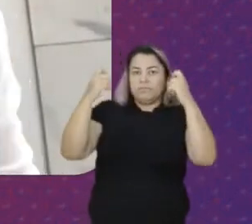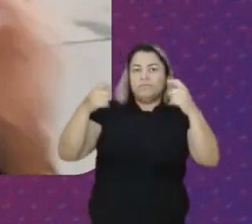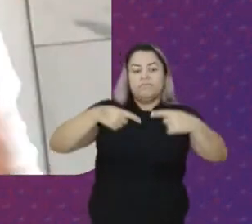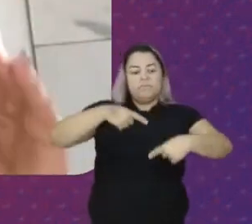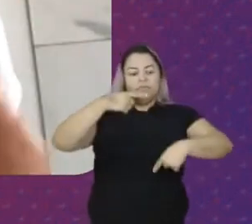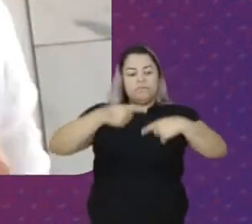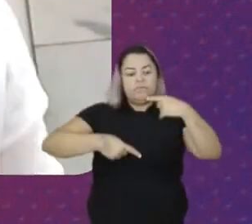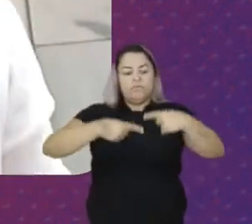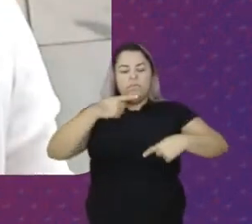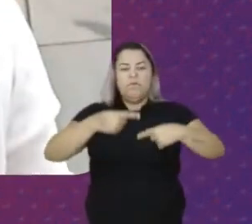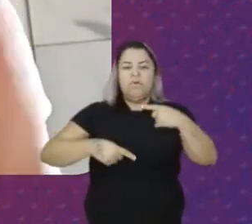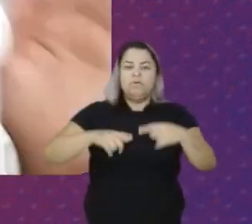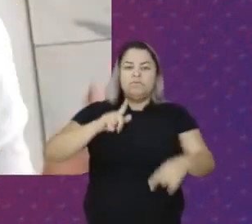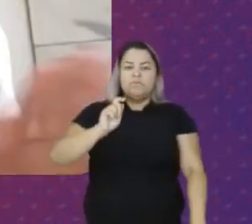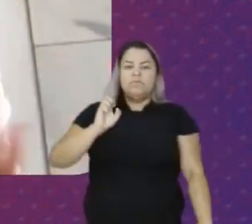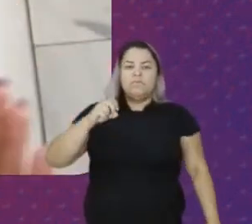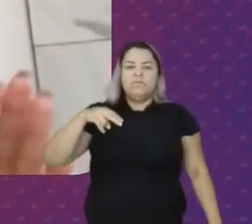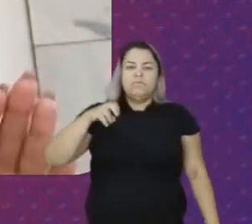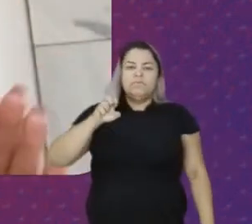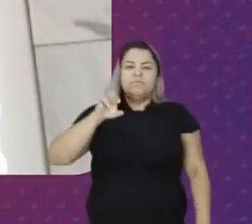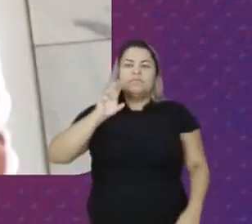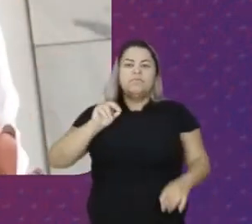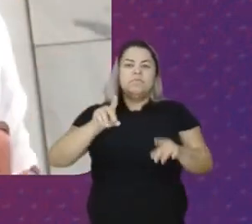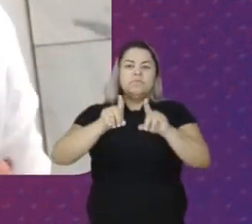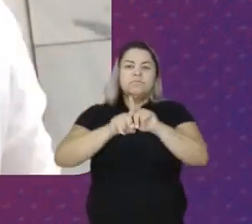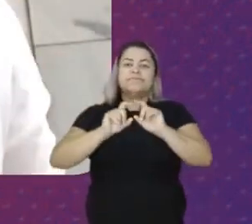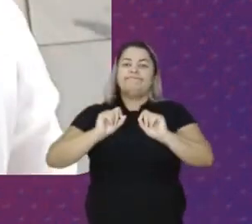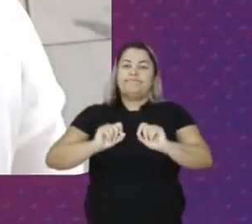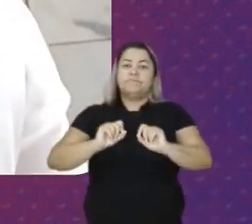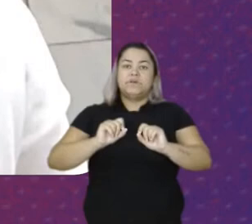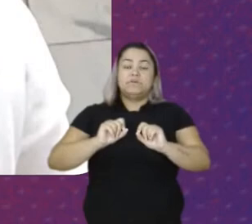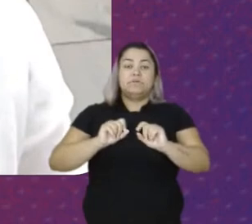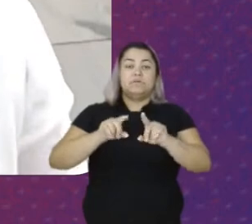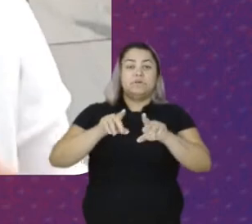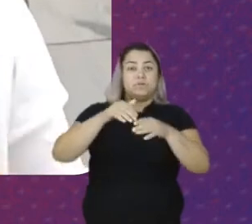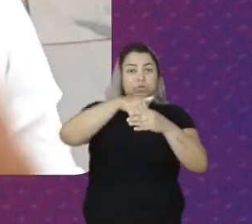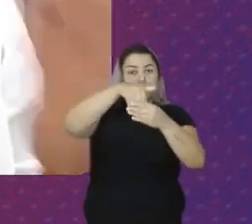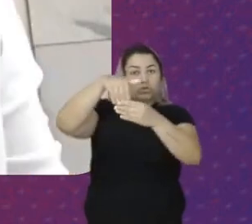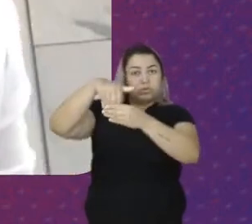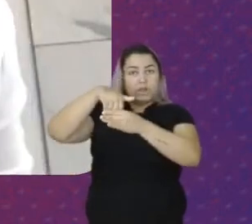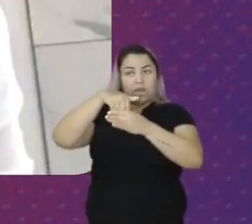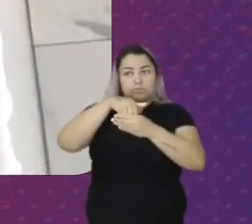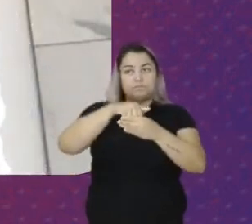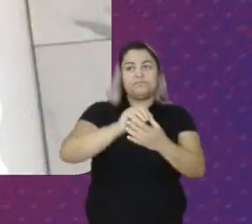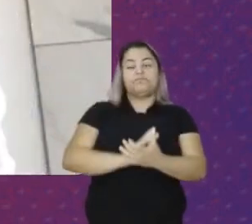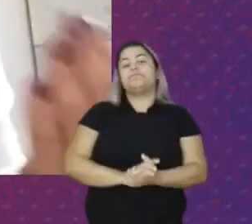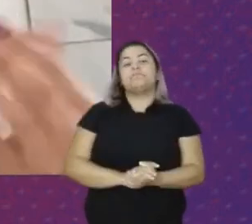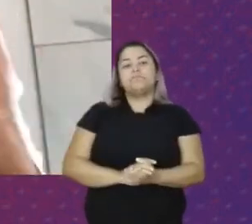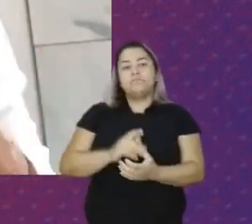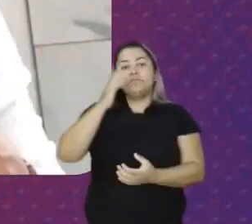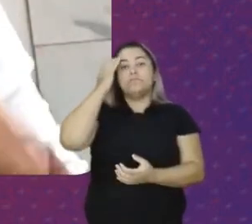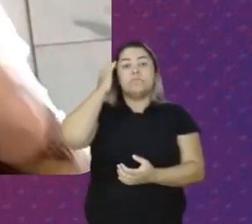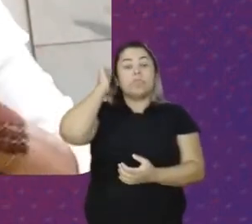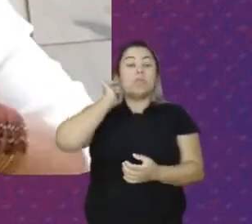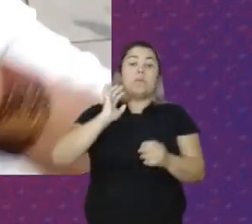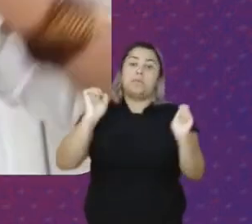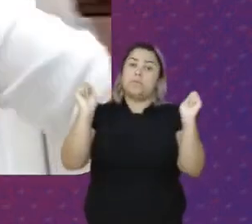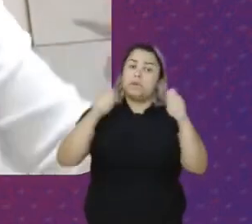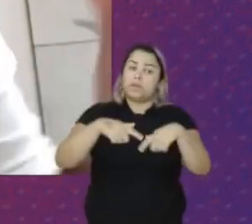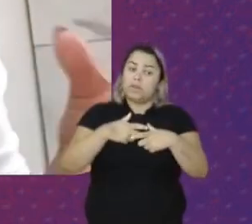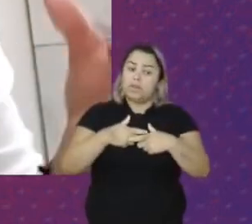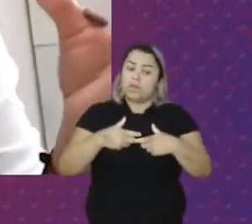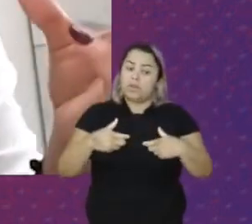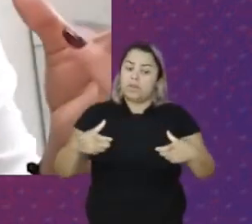de gênero, que não são só aquelas cometidas em âmbito eleitoral, né? E, portanto, também a gente precisa ampliar